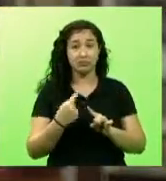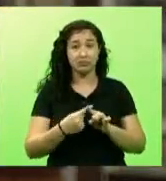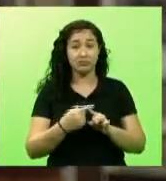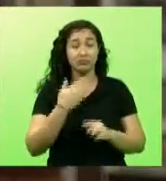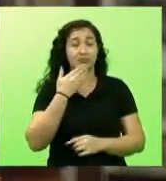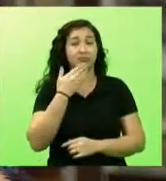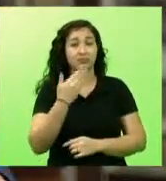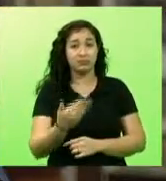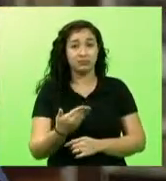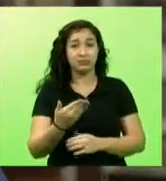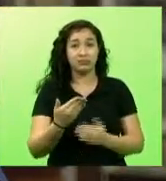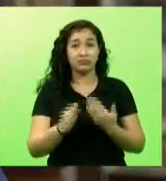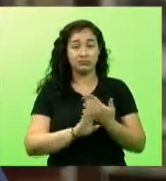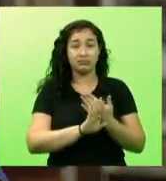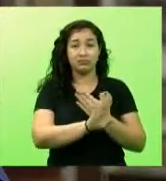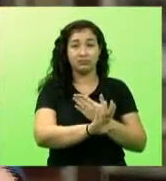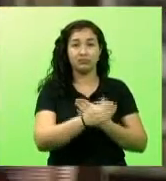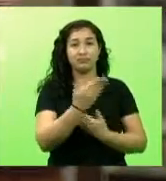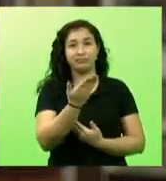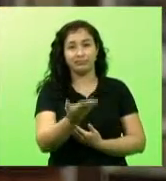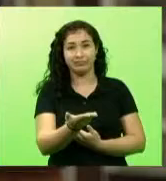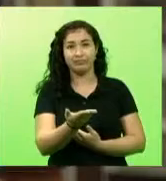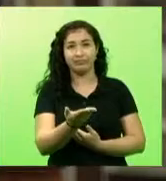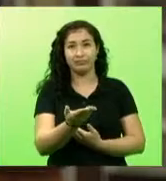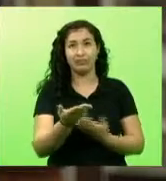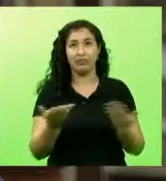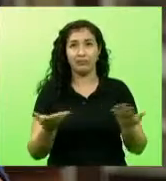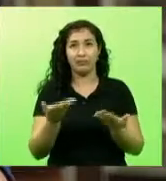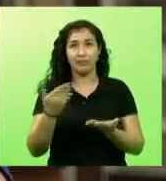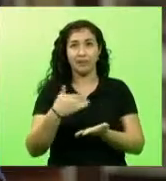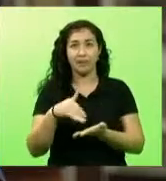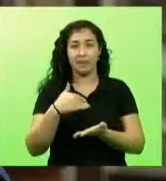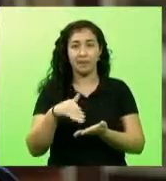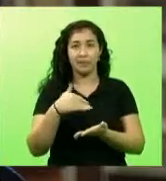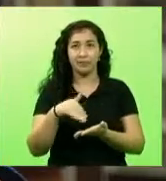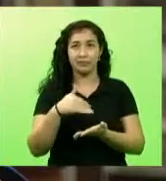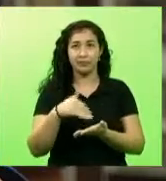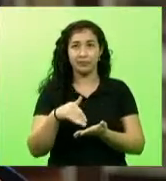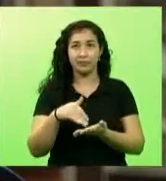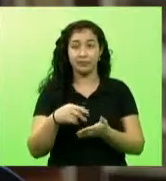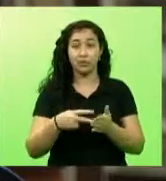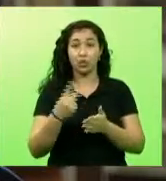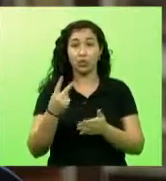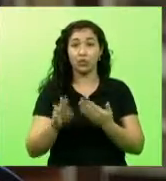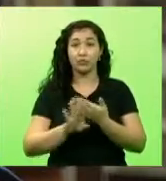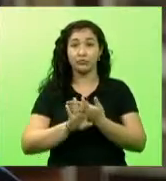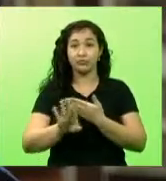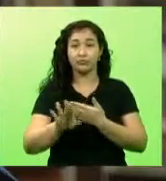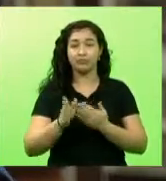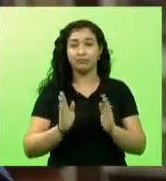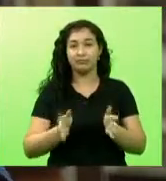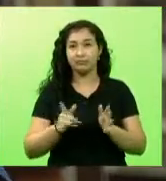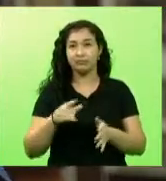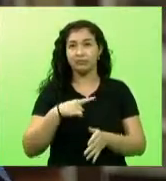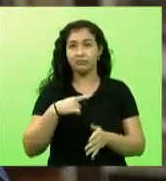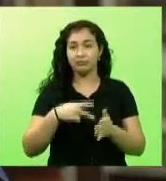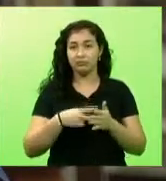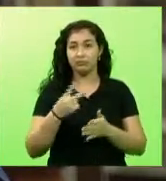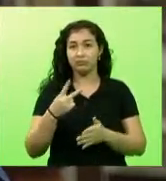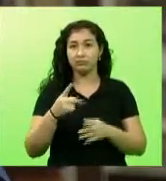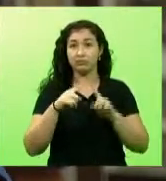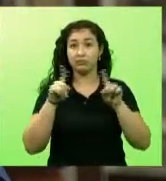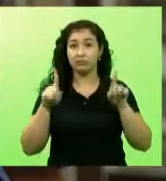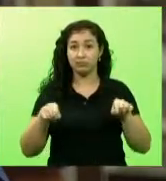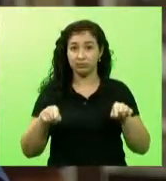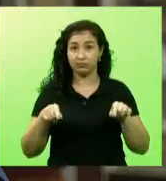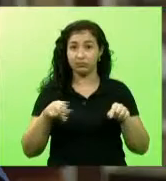pedi o afastamento dele, e esse atual secretário de Saúde, dois pedidos de afastamento meu. Servidor público tem que